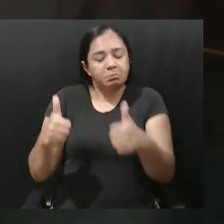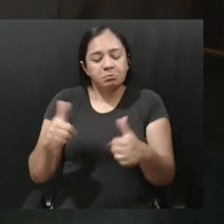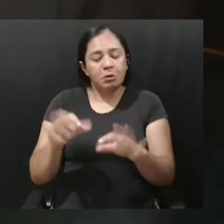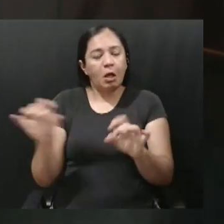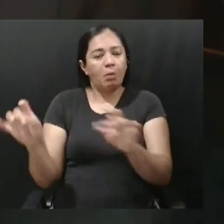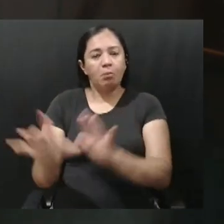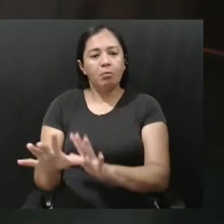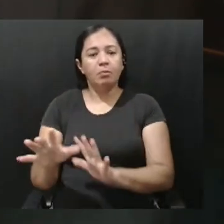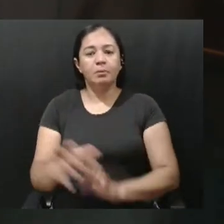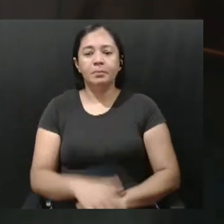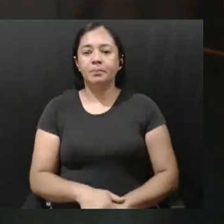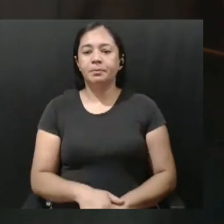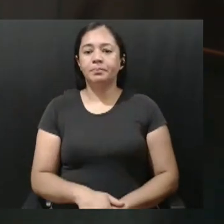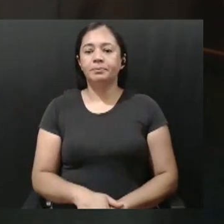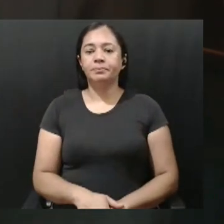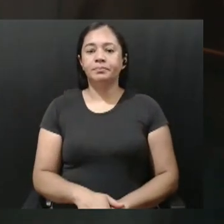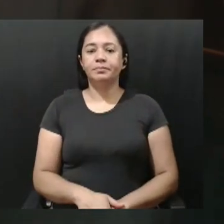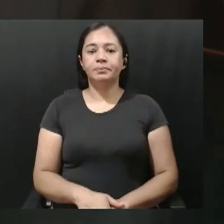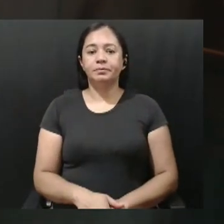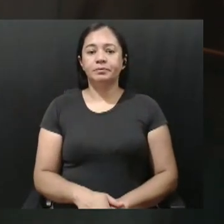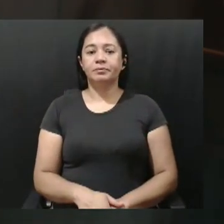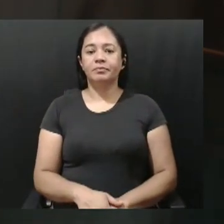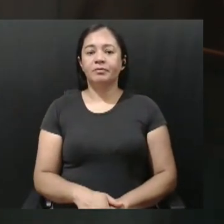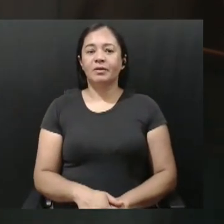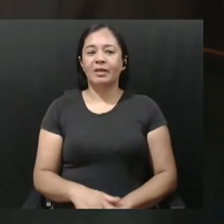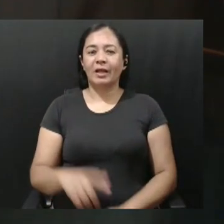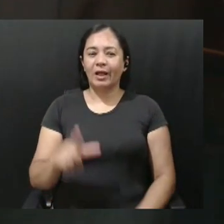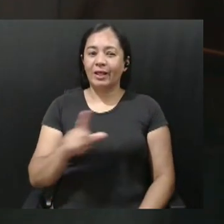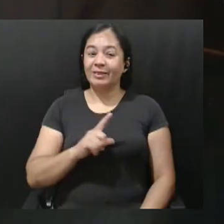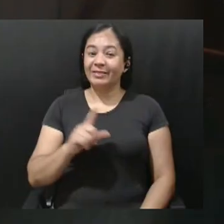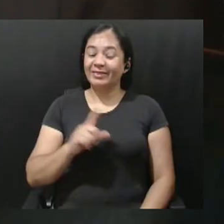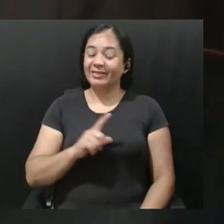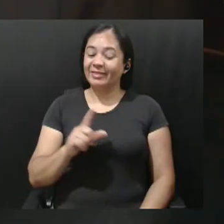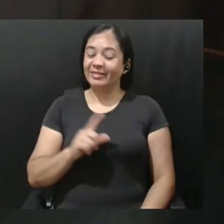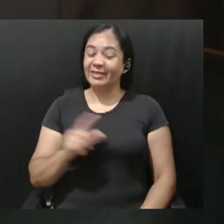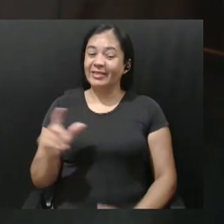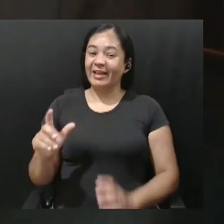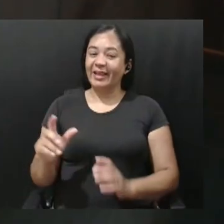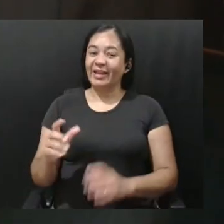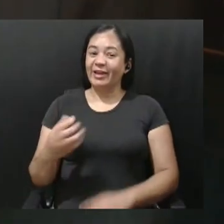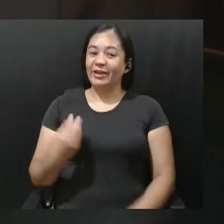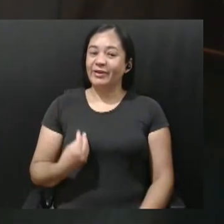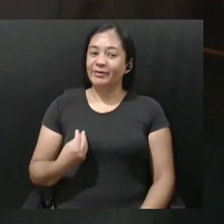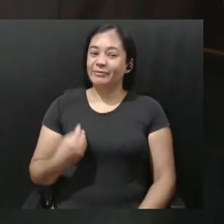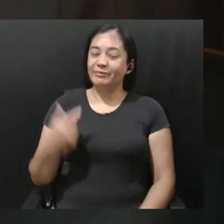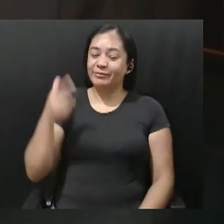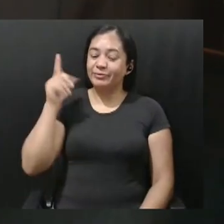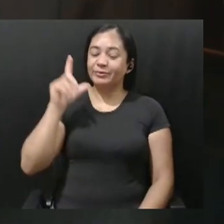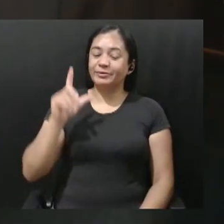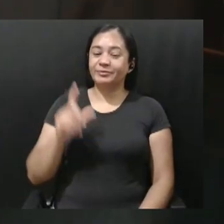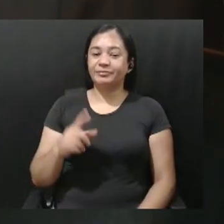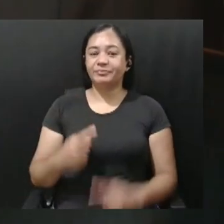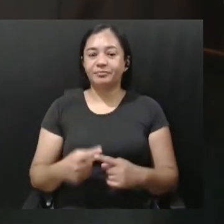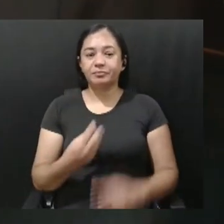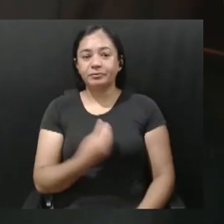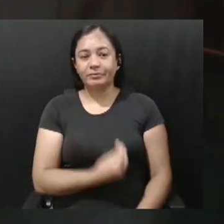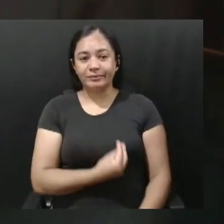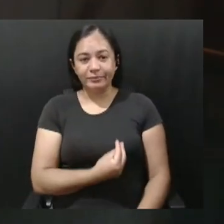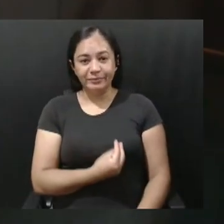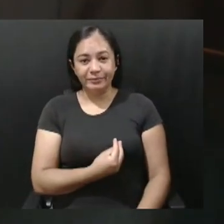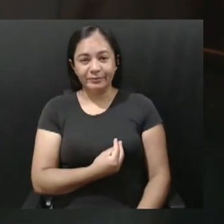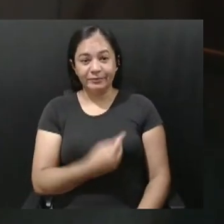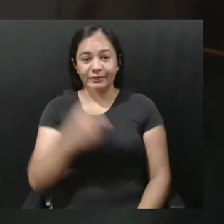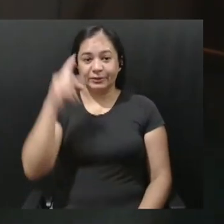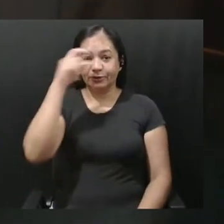tem aí um kit sobrevivência, né, para essa convivência um pouquinho complicada de final de ano? Como que a gente prepara